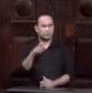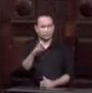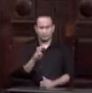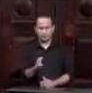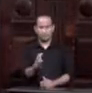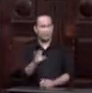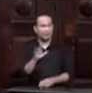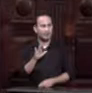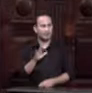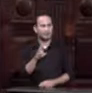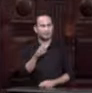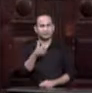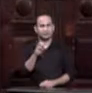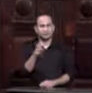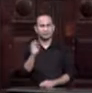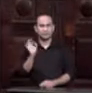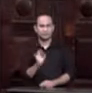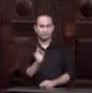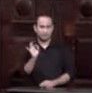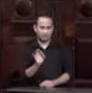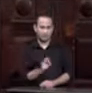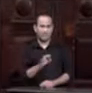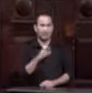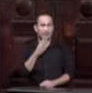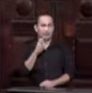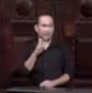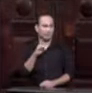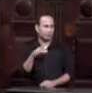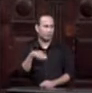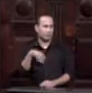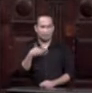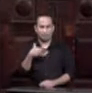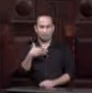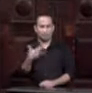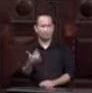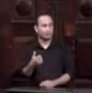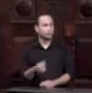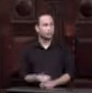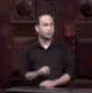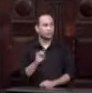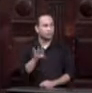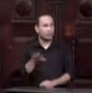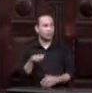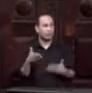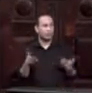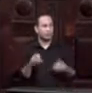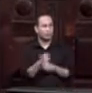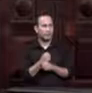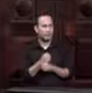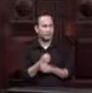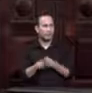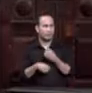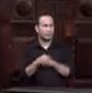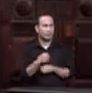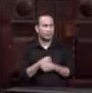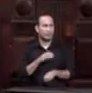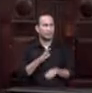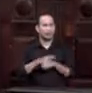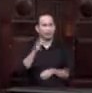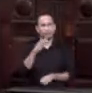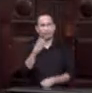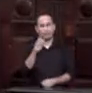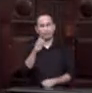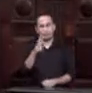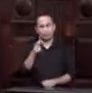mais 15%, é 3 bilhões 450 milhões. Só esse ano passado arrecadou mais de 4